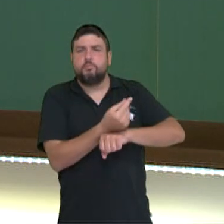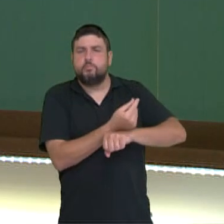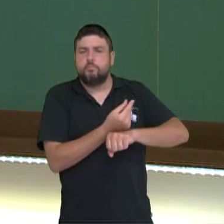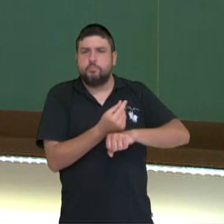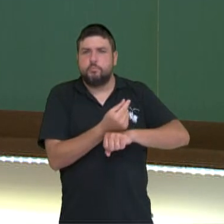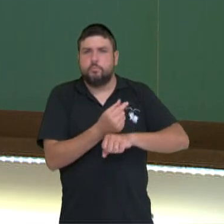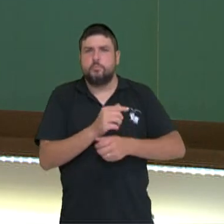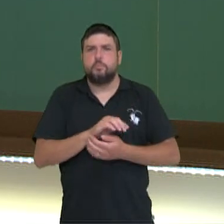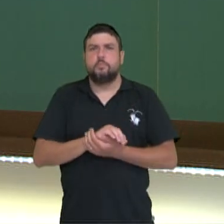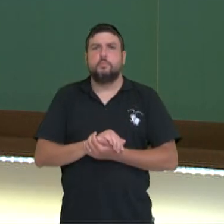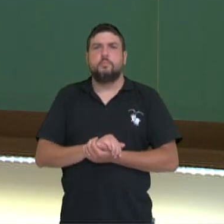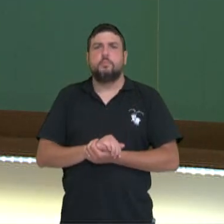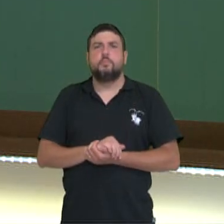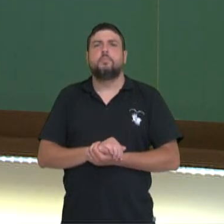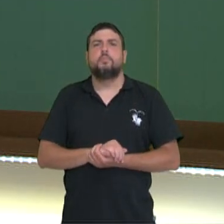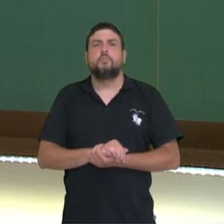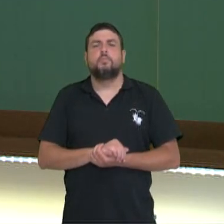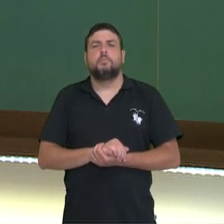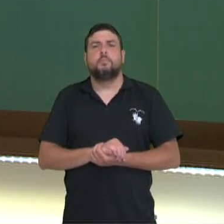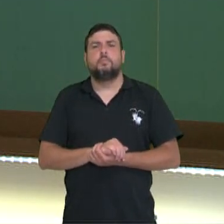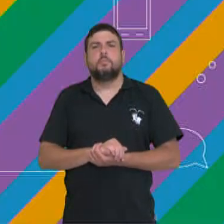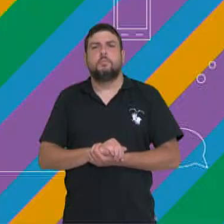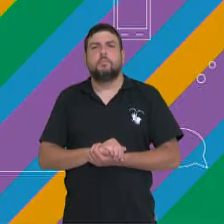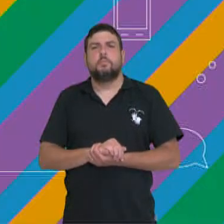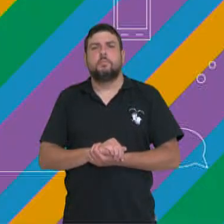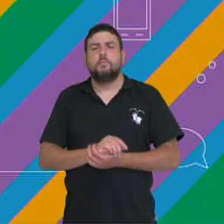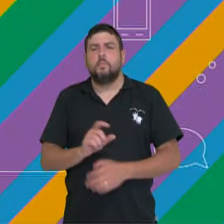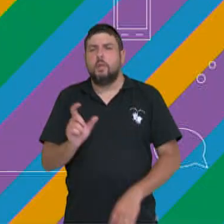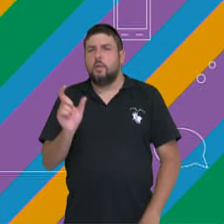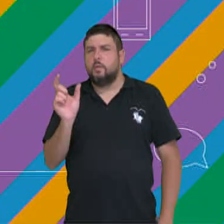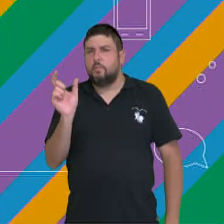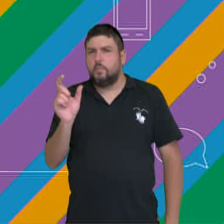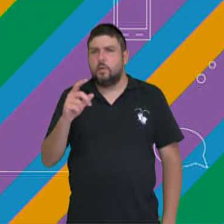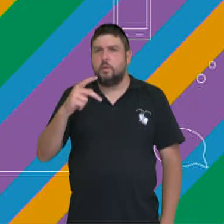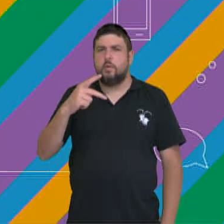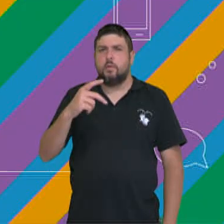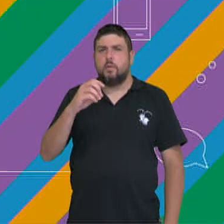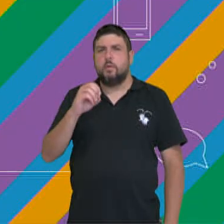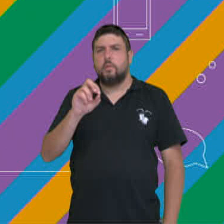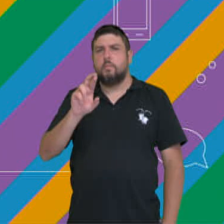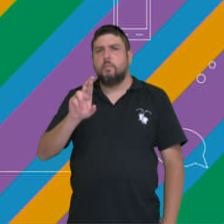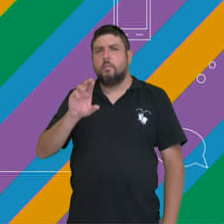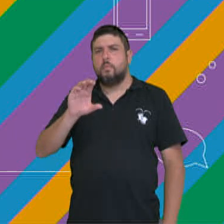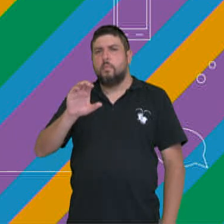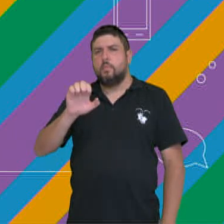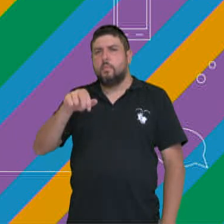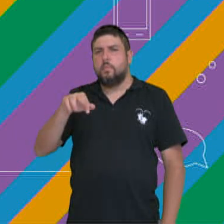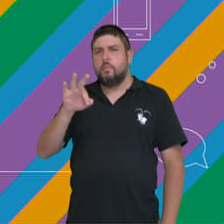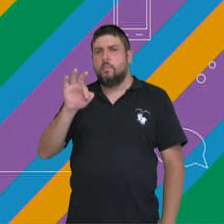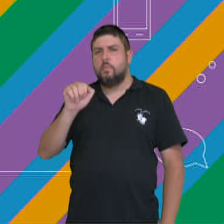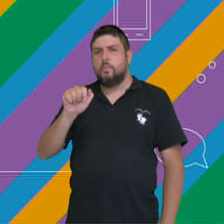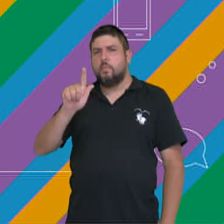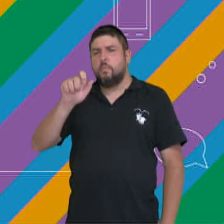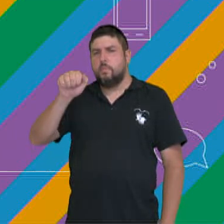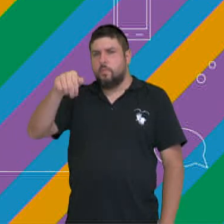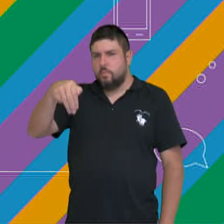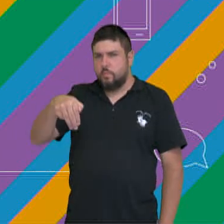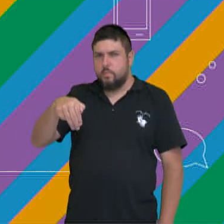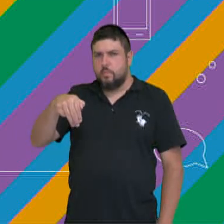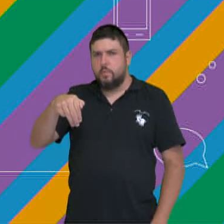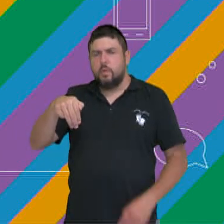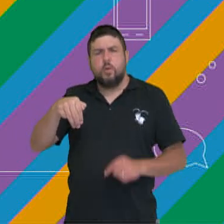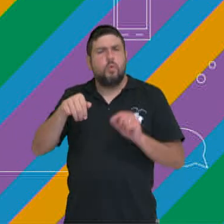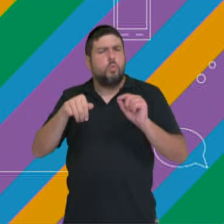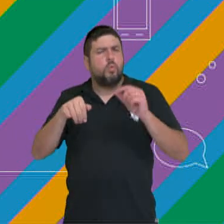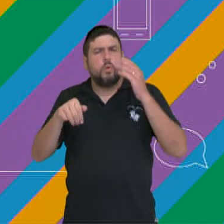comigo, vamos lá. O que a palavra porcentagem lembra para você? E em quais situações do dia a